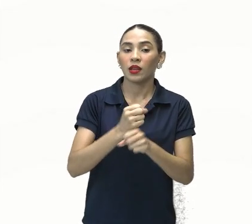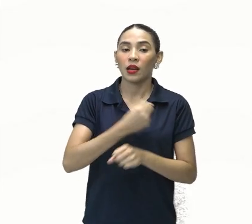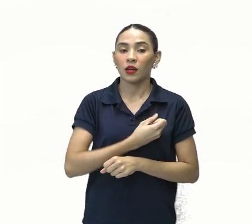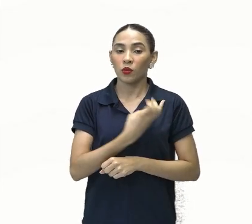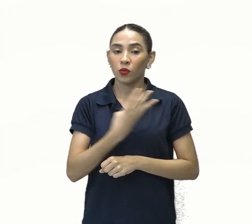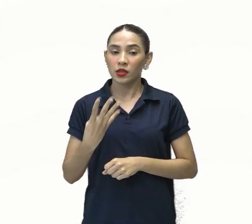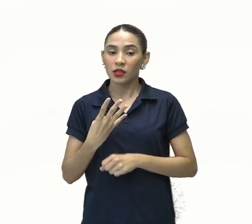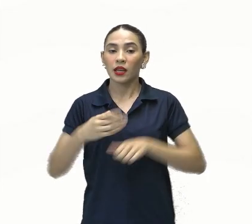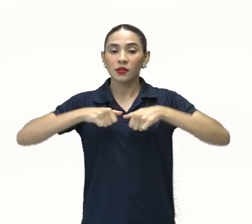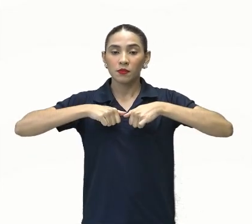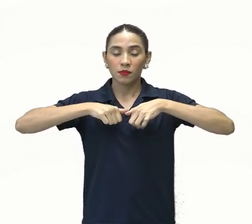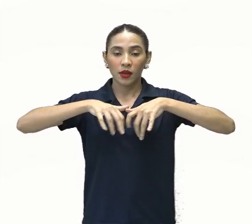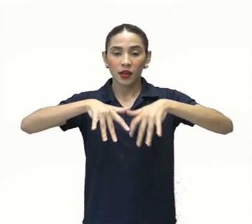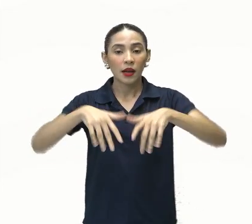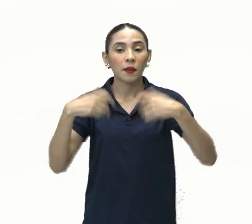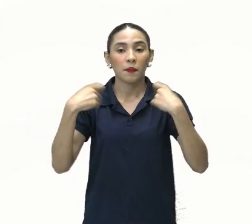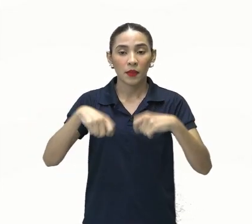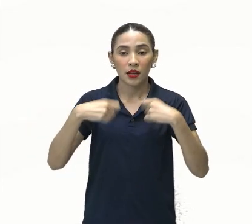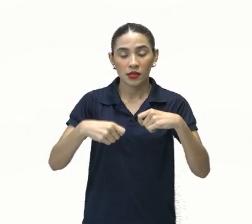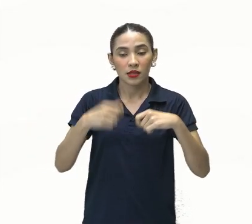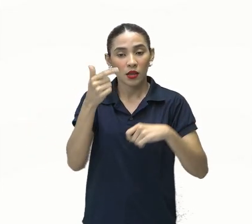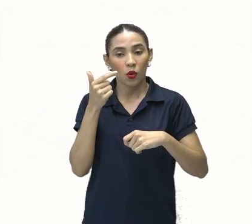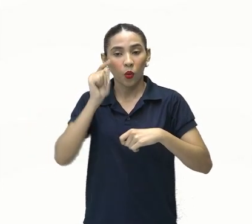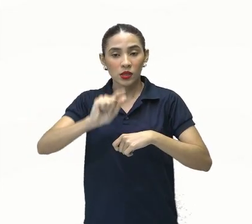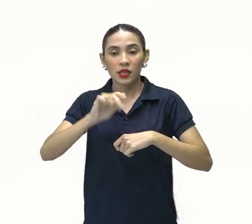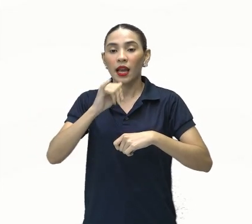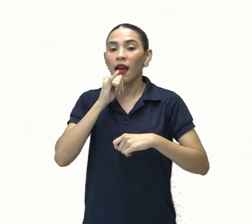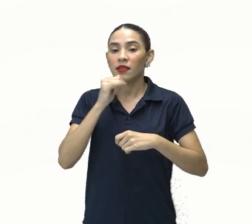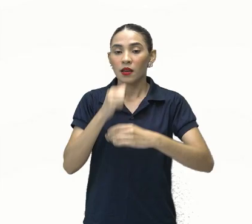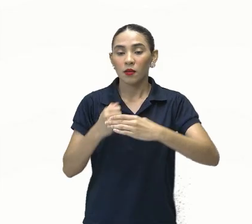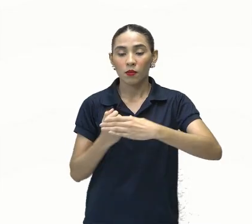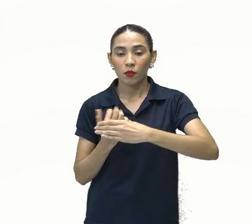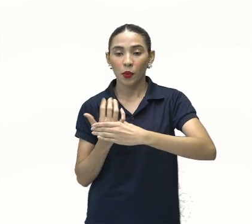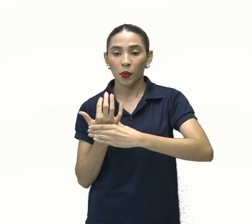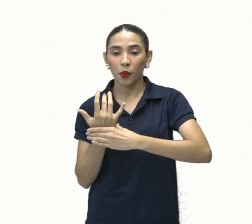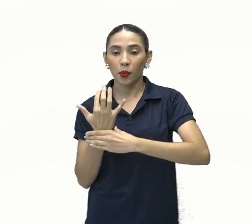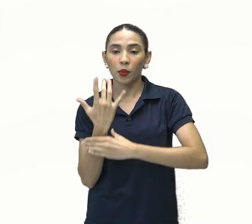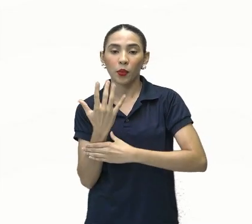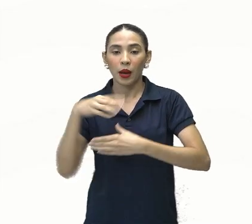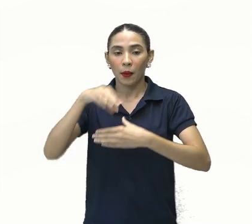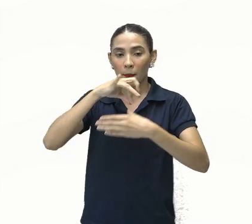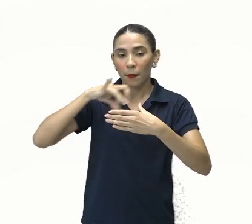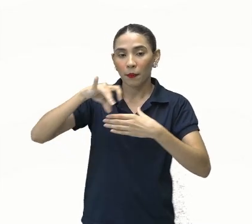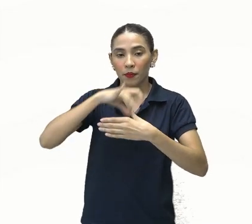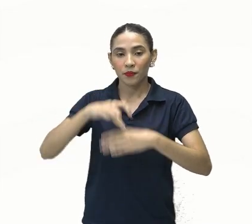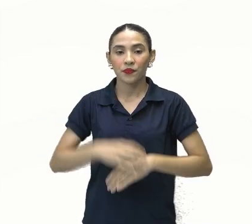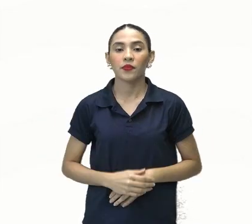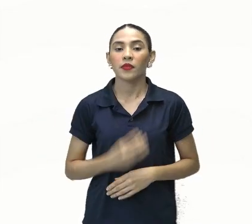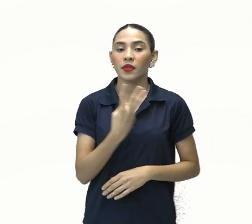de fertilizante necessária para adubar um pomar de